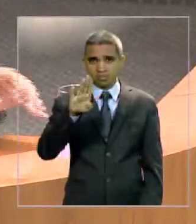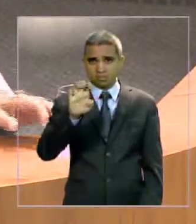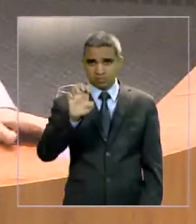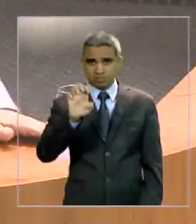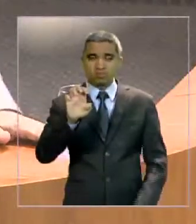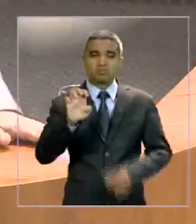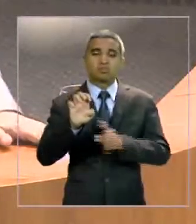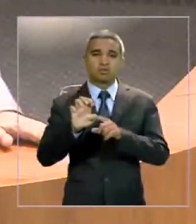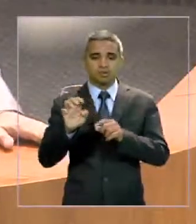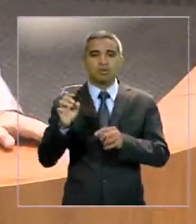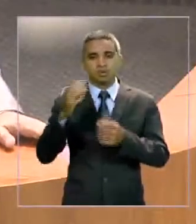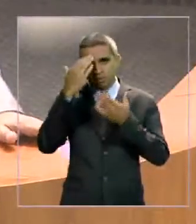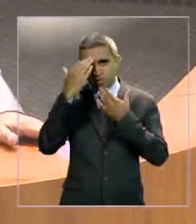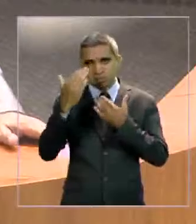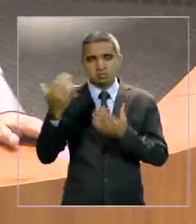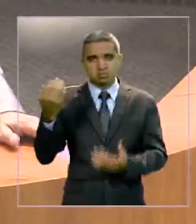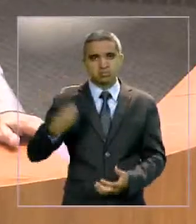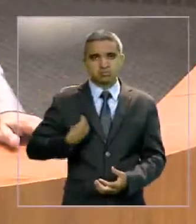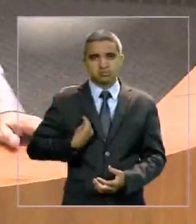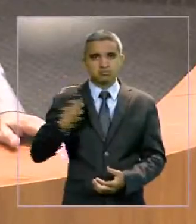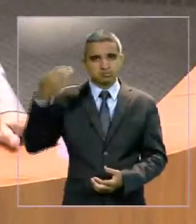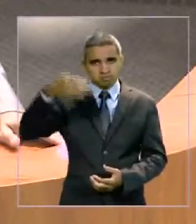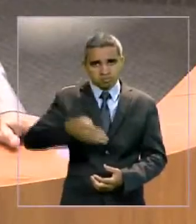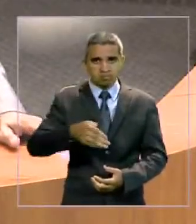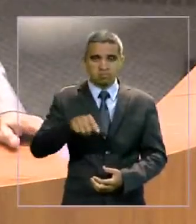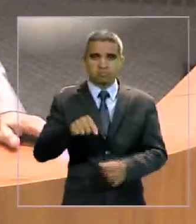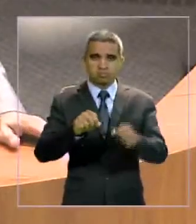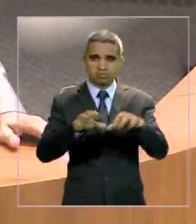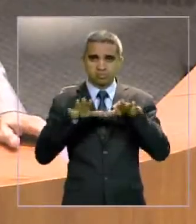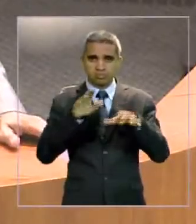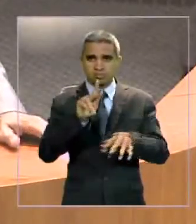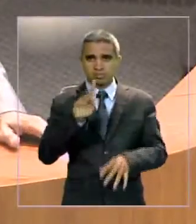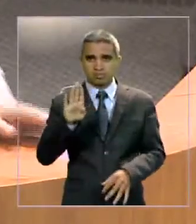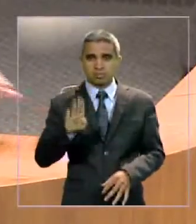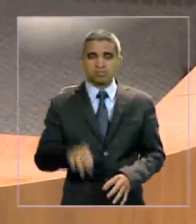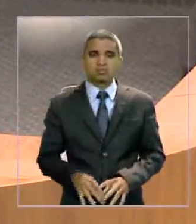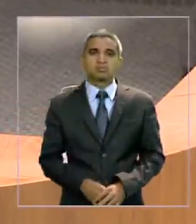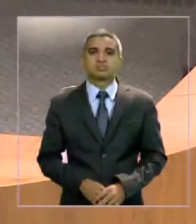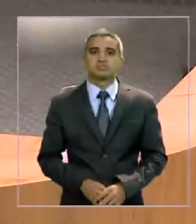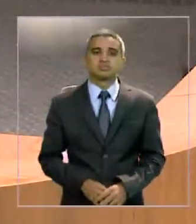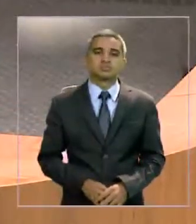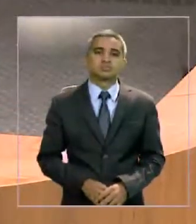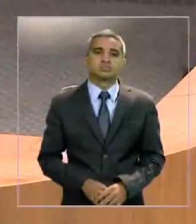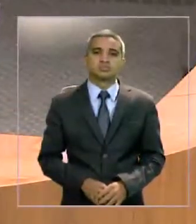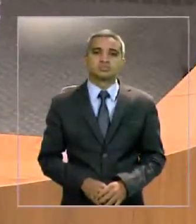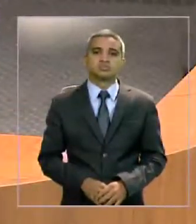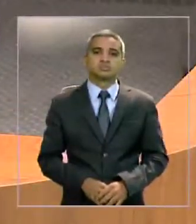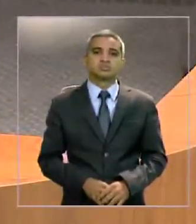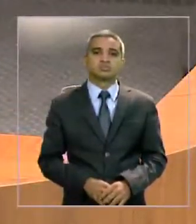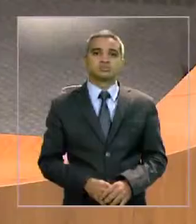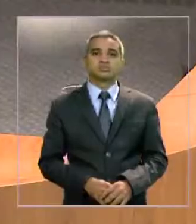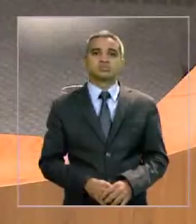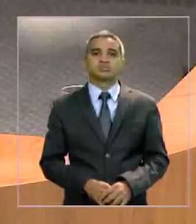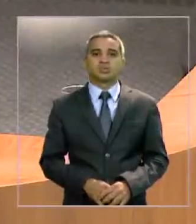e que traz a atenção básica do poder público à atenção voltada para as pessoas com